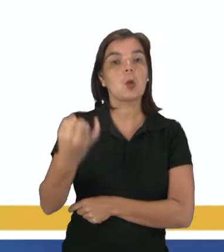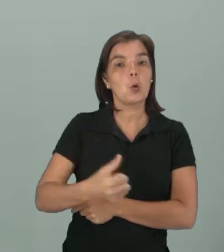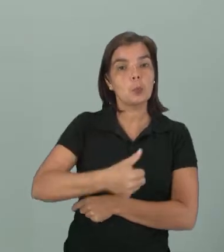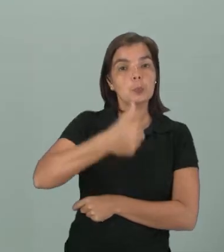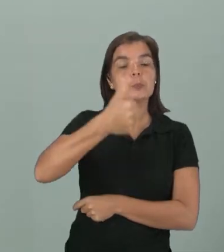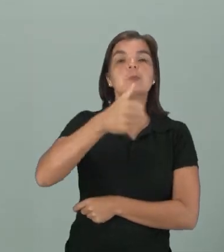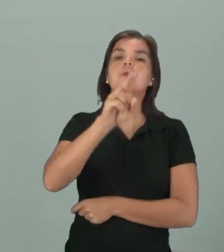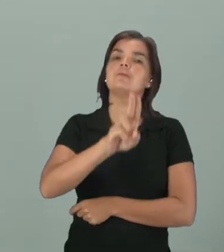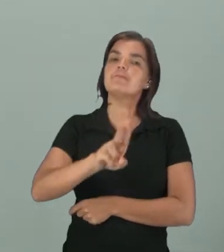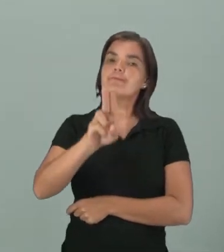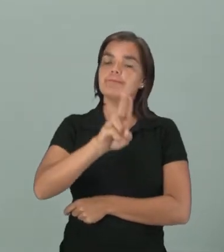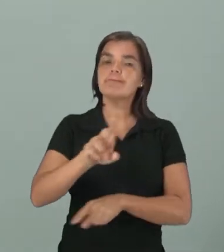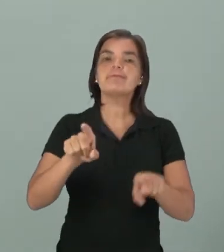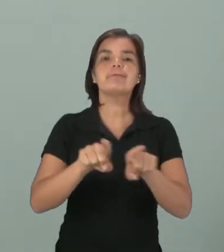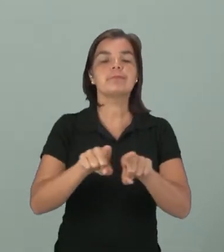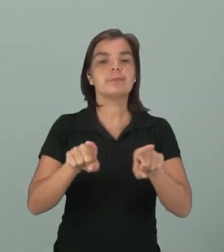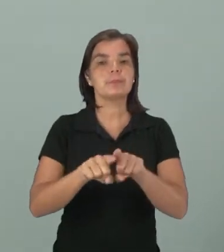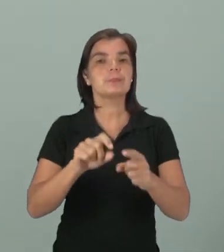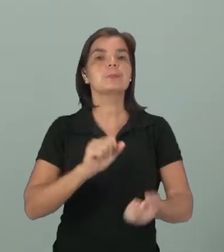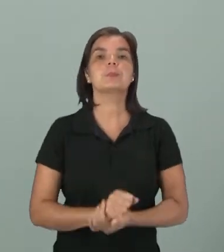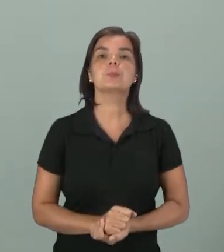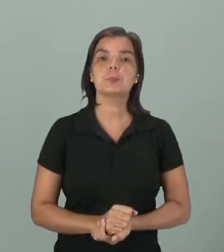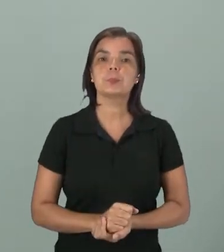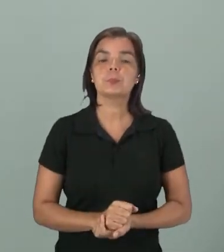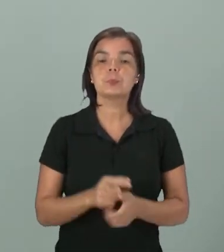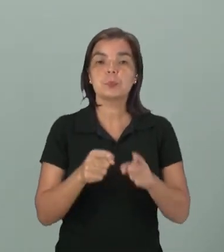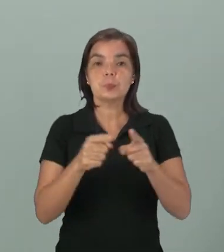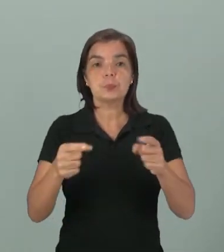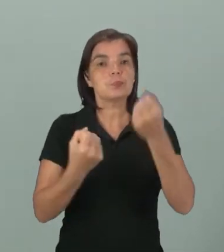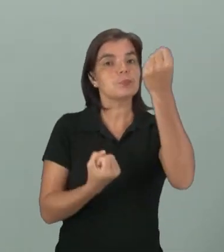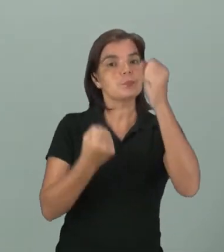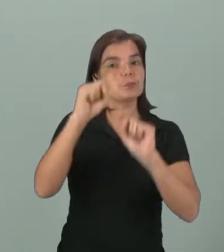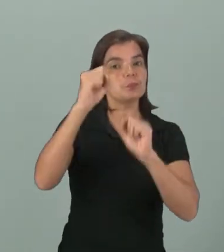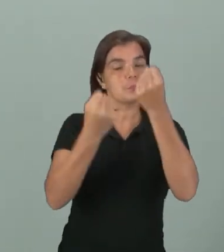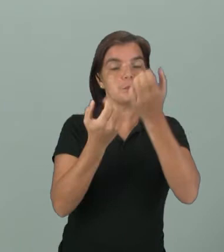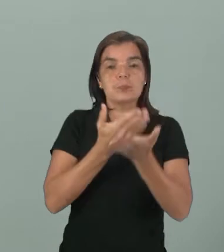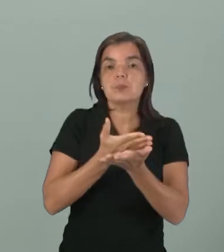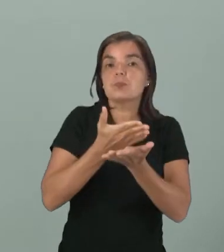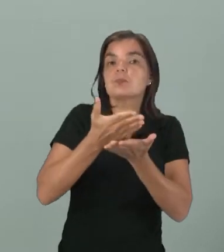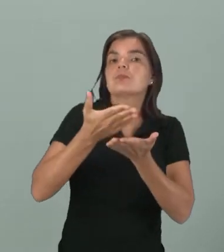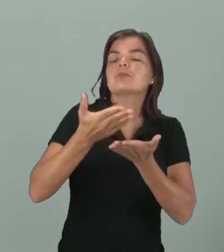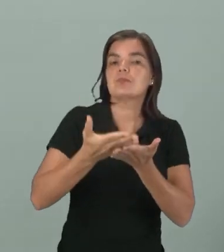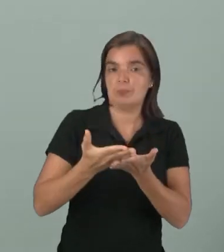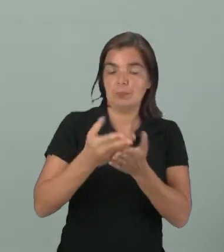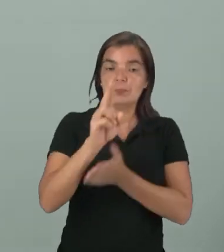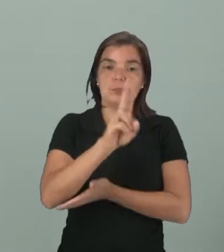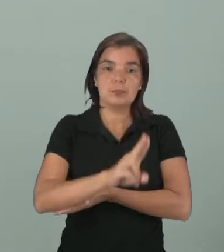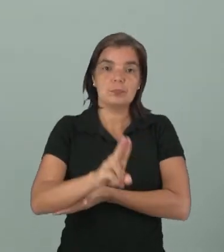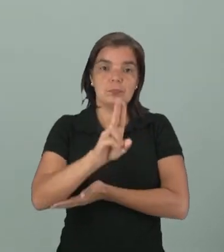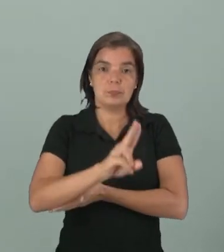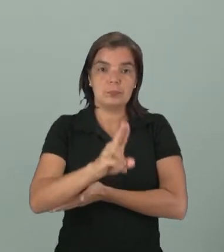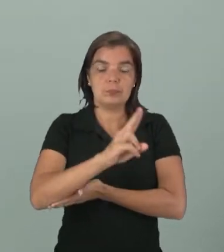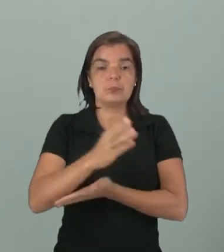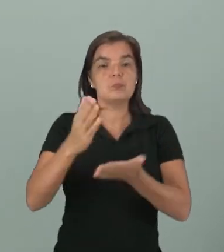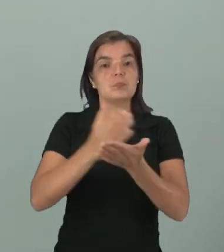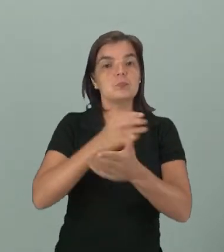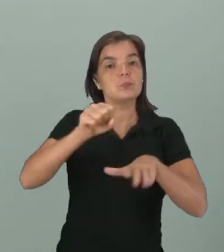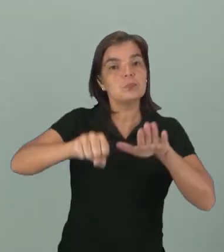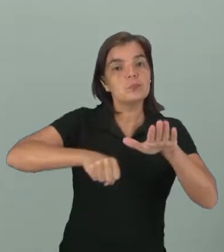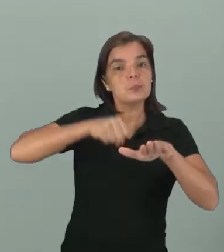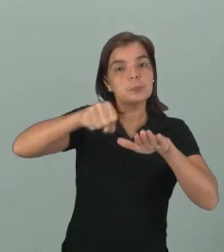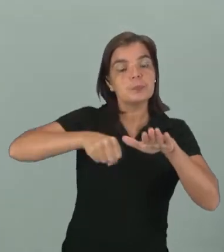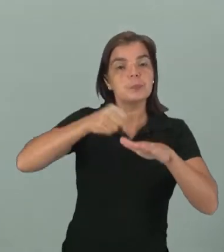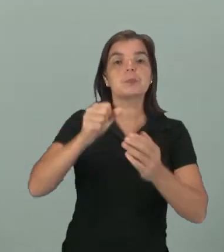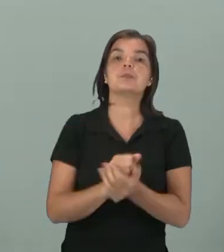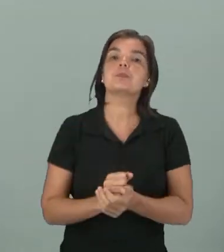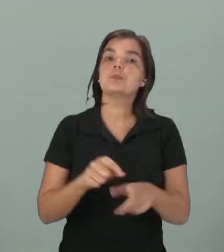larga escala. Foi utilizado até mesmo, né, no ramo industrial, quando começou-se a utilizar-se algumas máquinas.